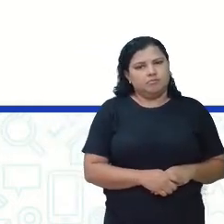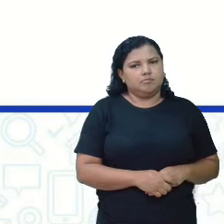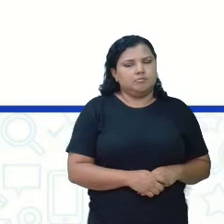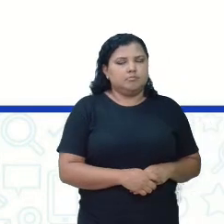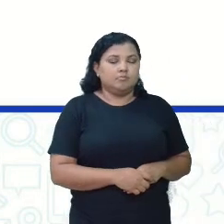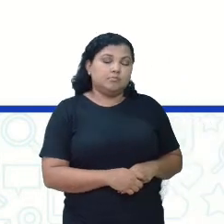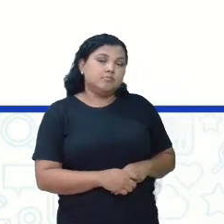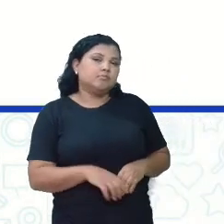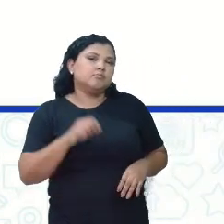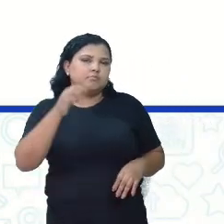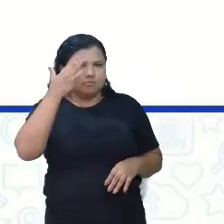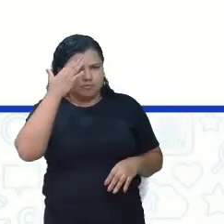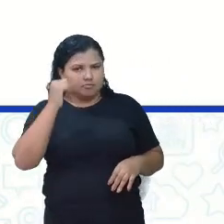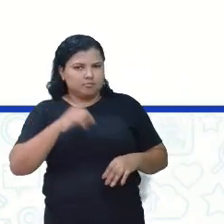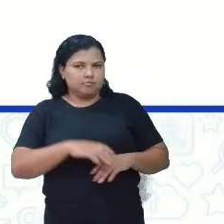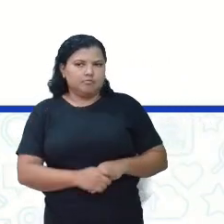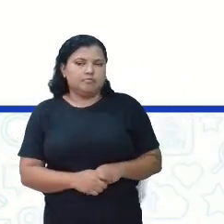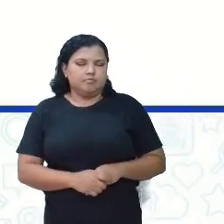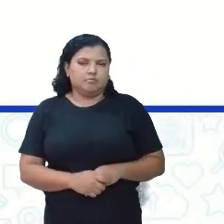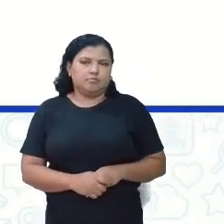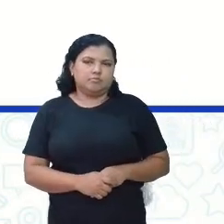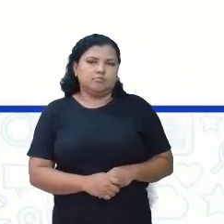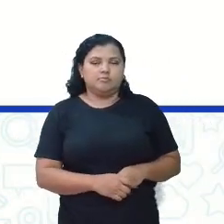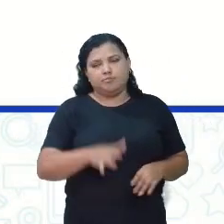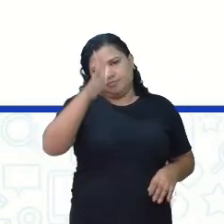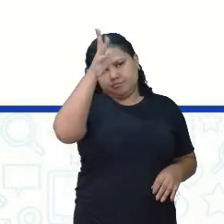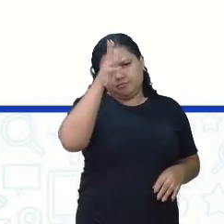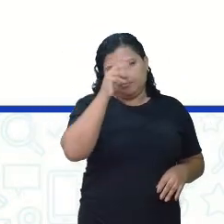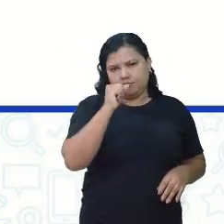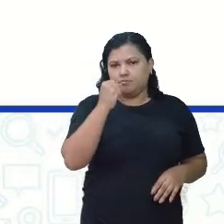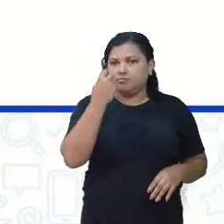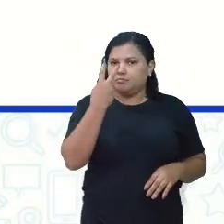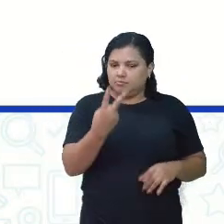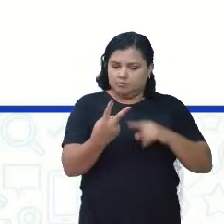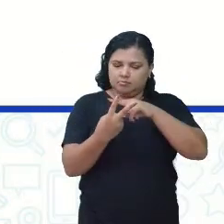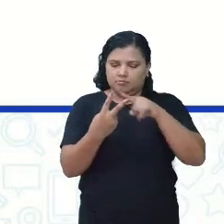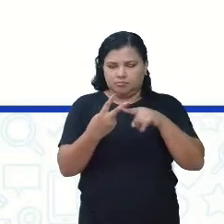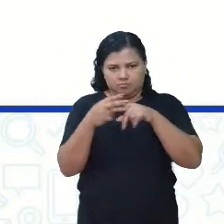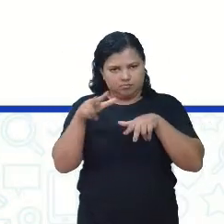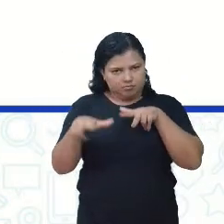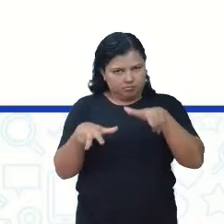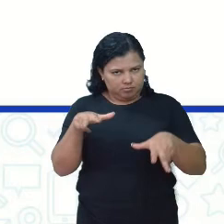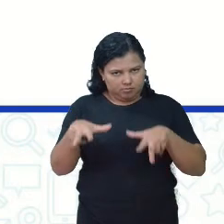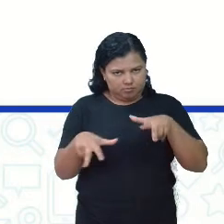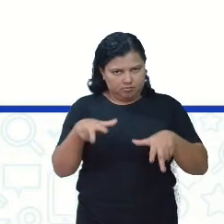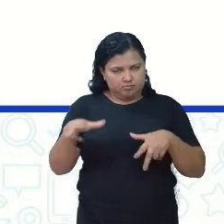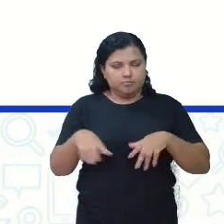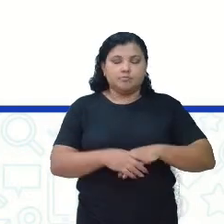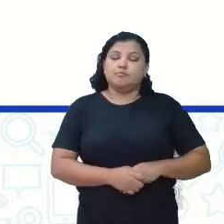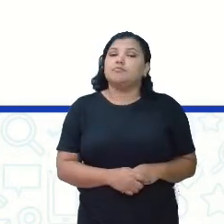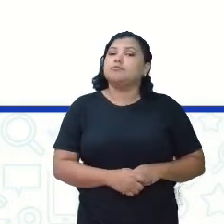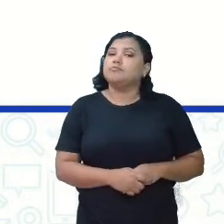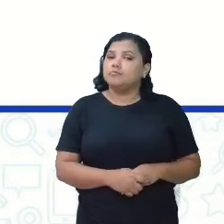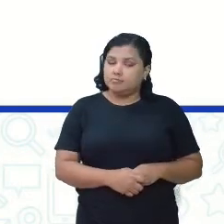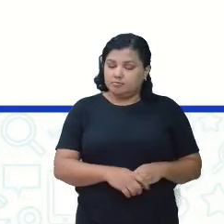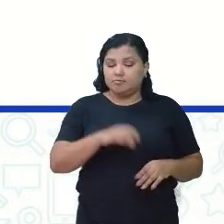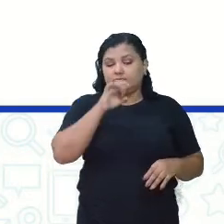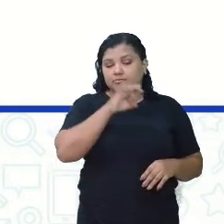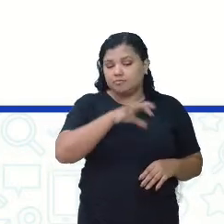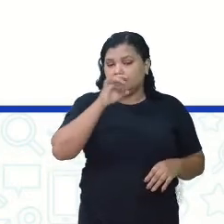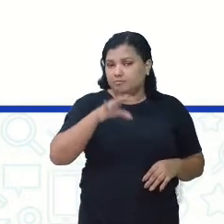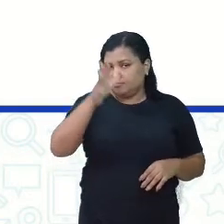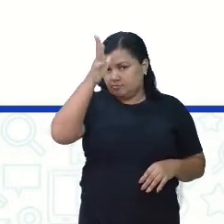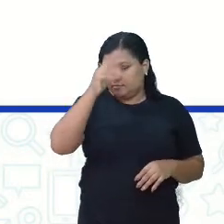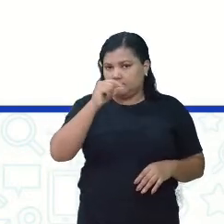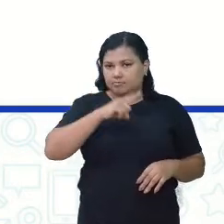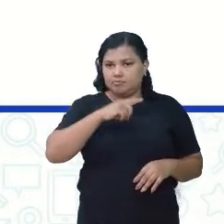sabe? Você sabe que as galinhas, ela tem um total de 2 pés. Então, cada galinha tem